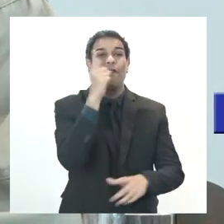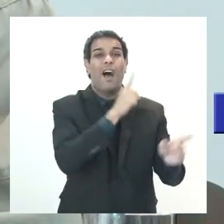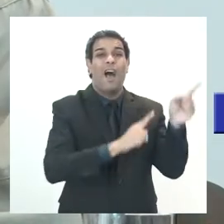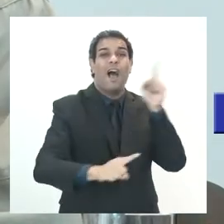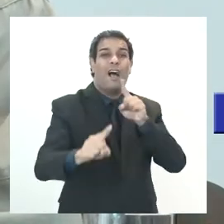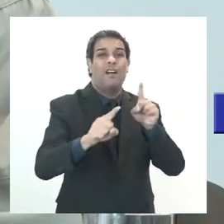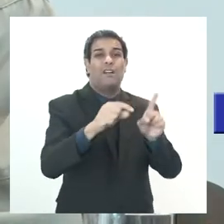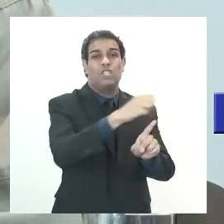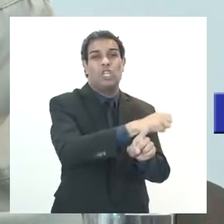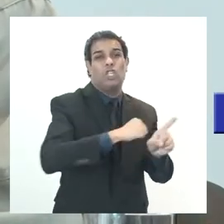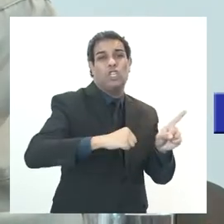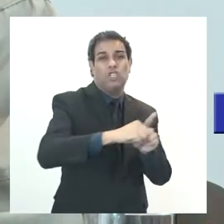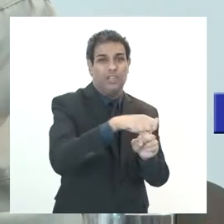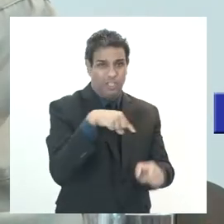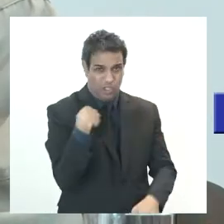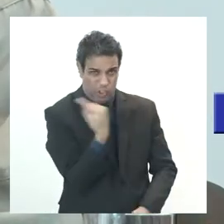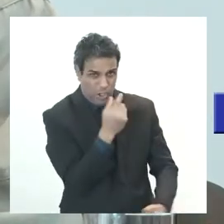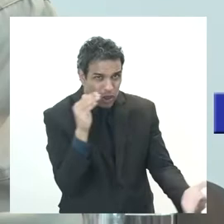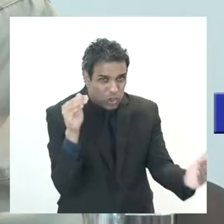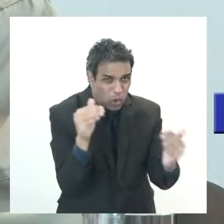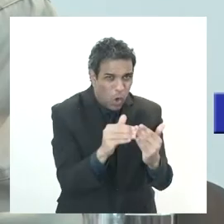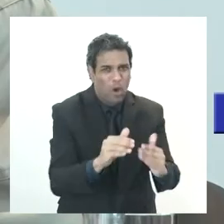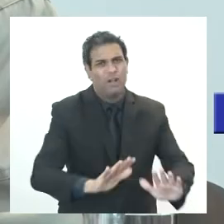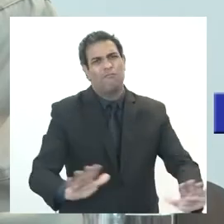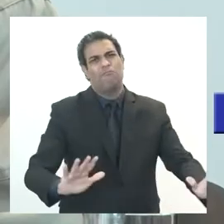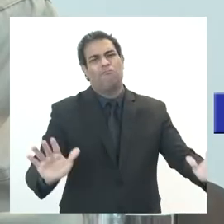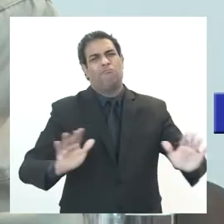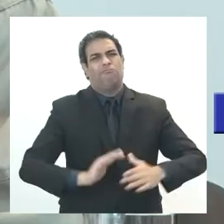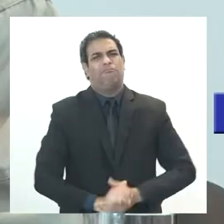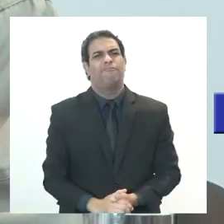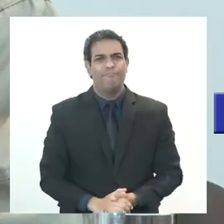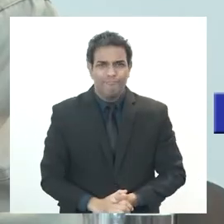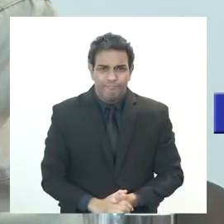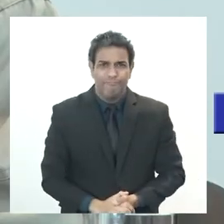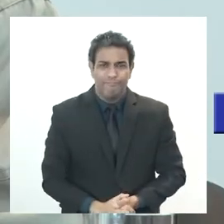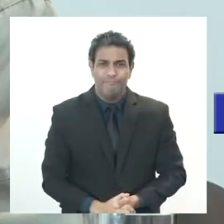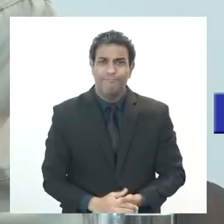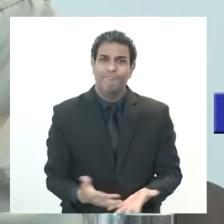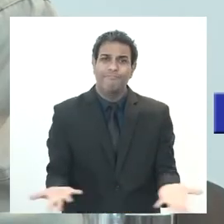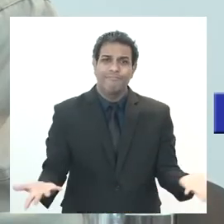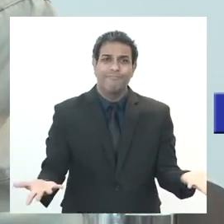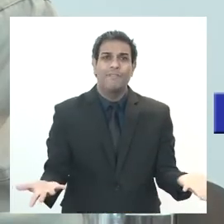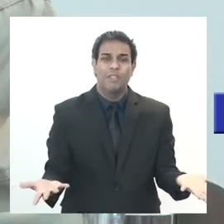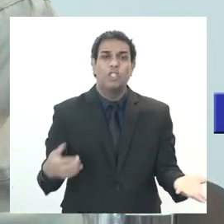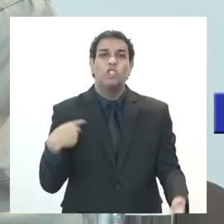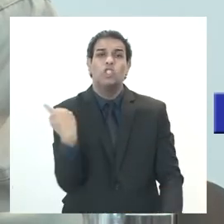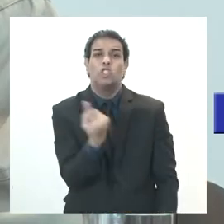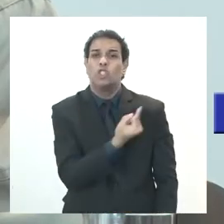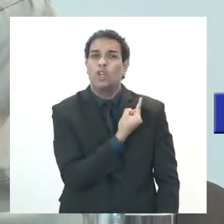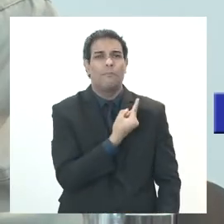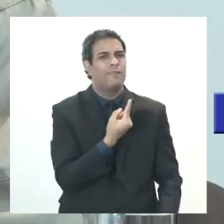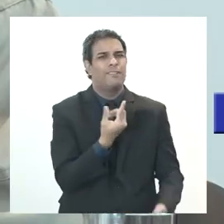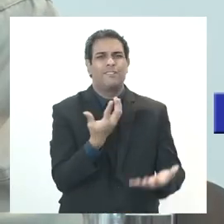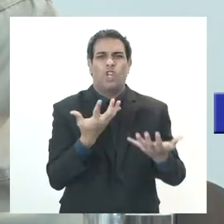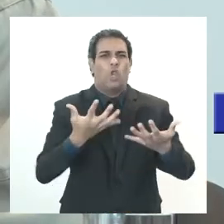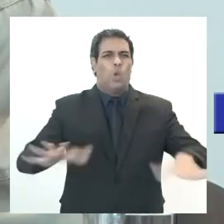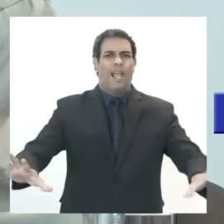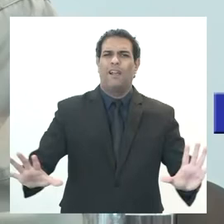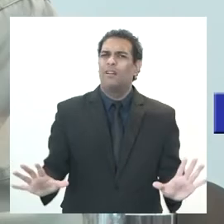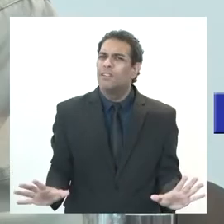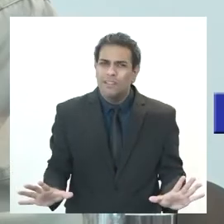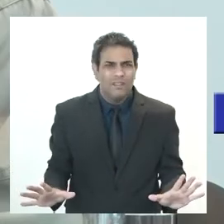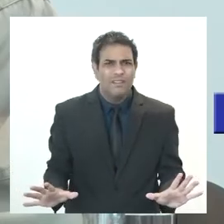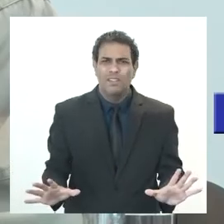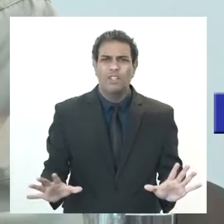e nós não compactuamos com isso então A ideia é que o rejeitamos e